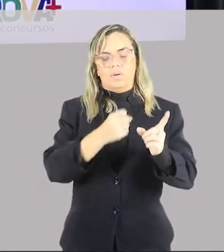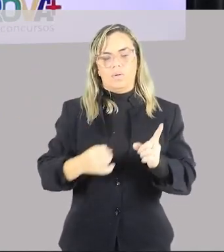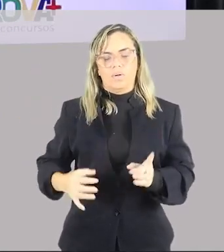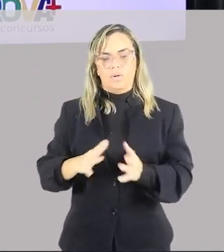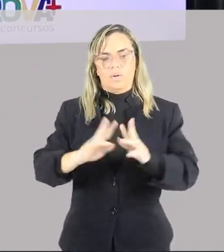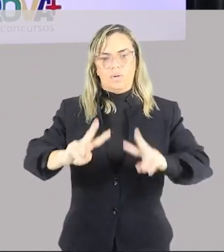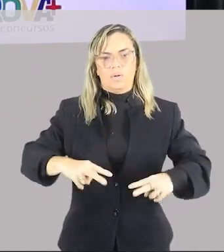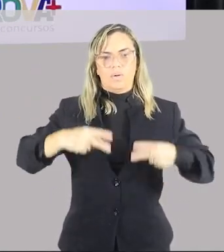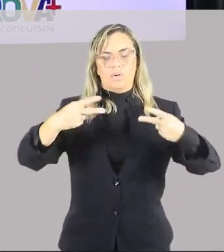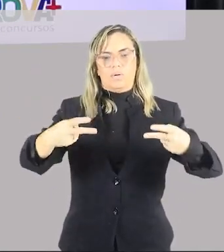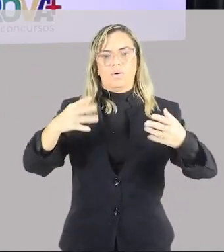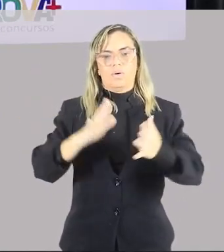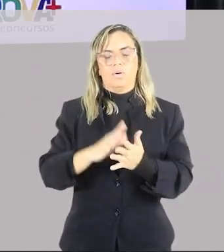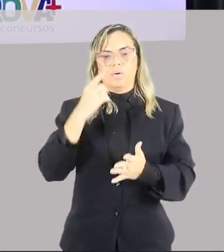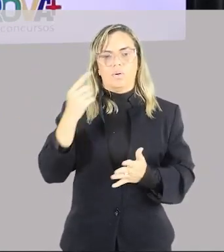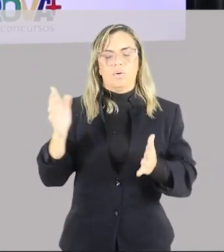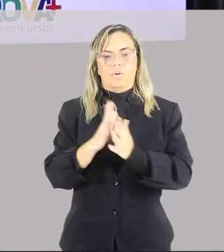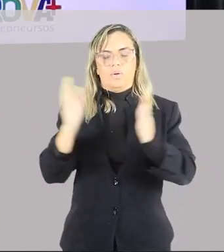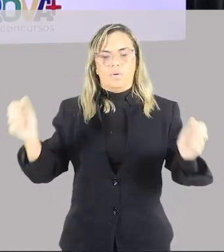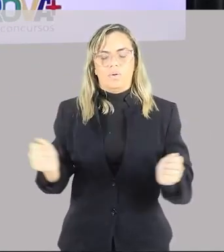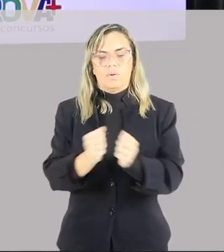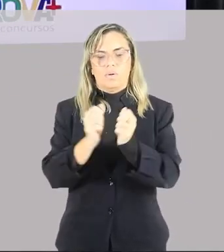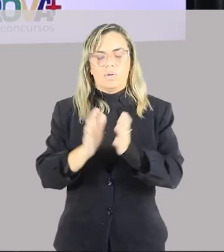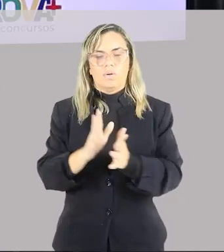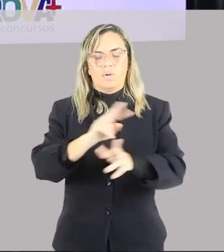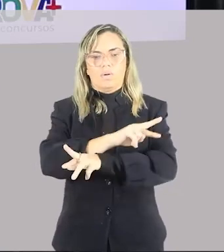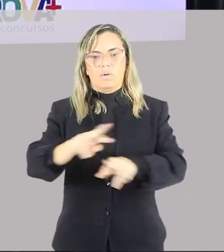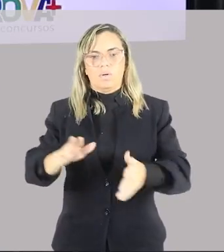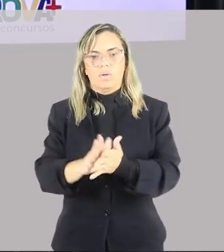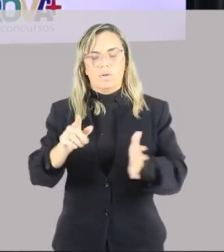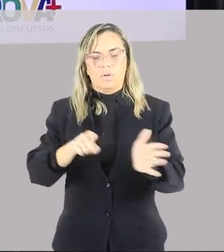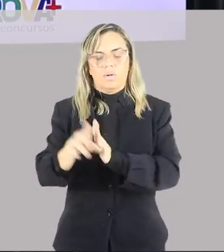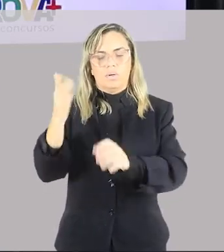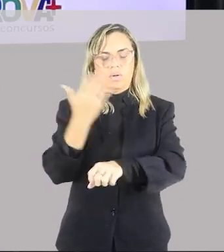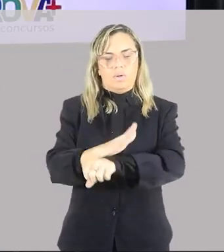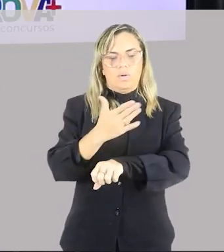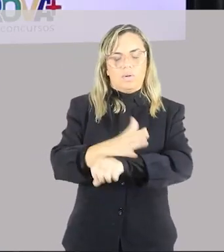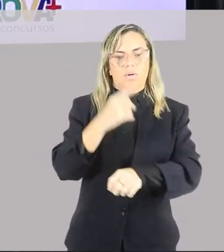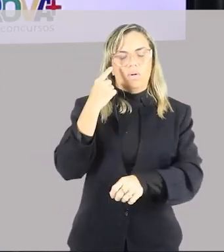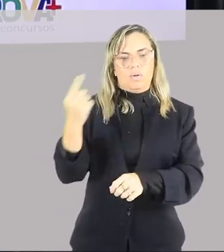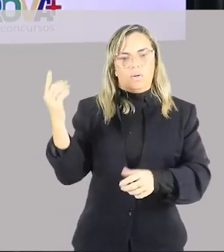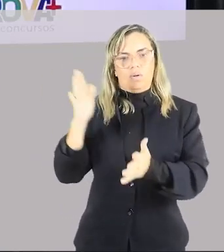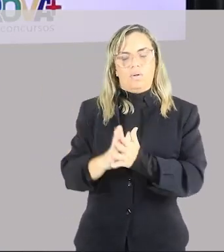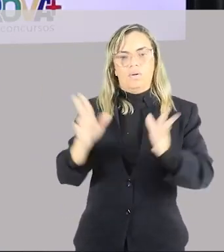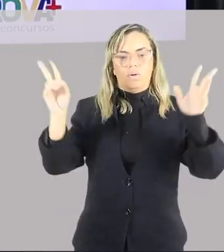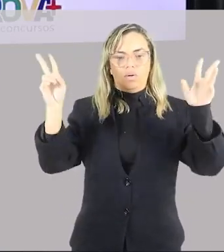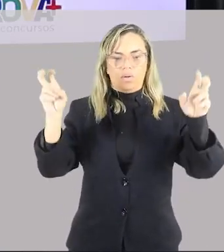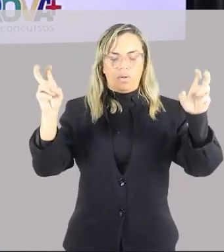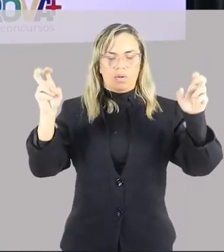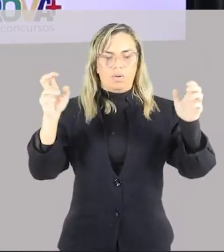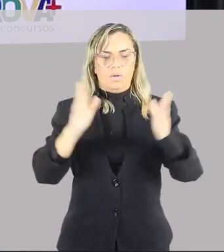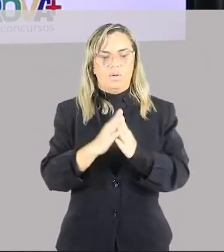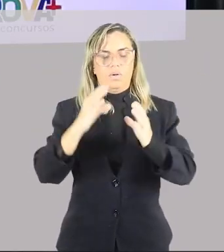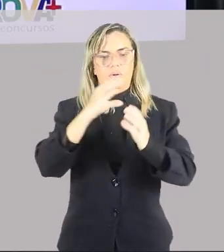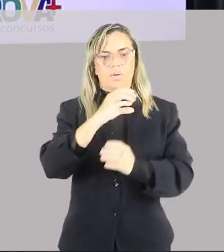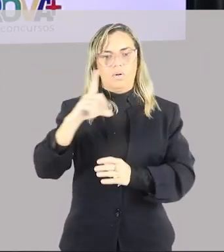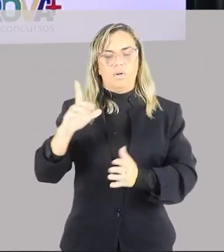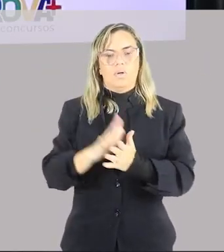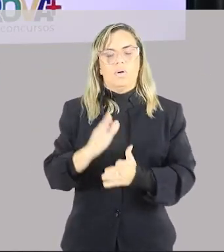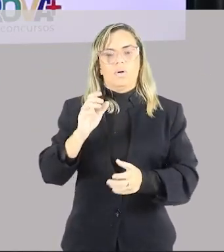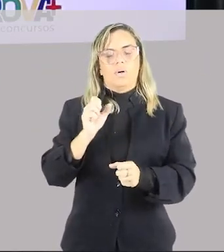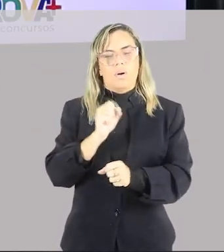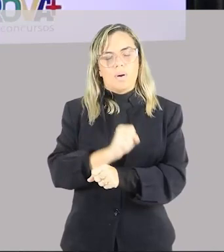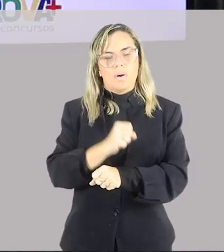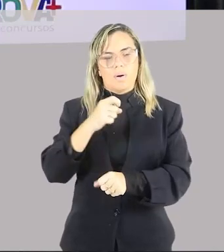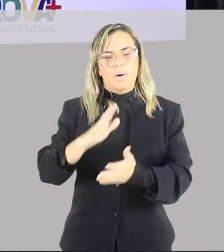link. Esse documento está para vocês junto com outras questões para vocês praticarem esse assunto importantíssimo que é a declassificação. A gente fica até aqui, a